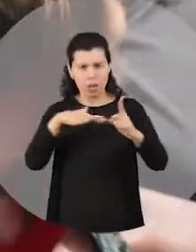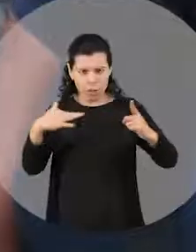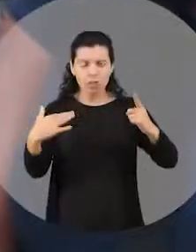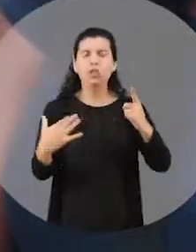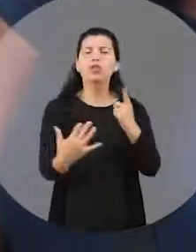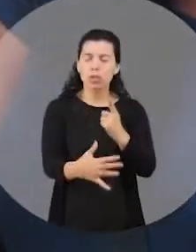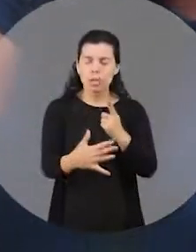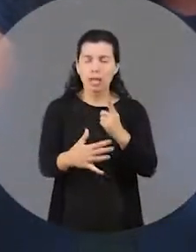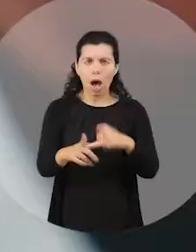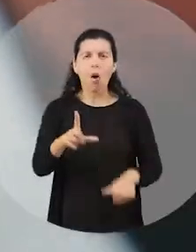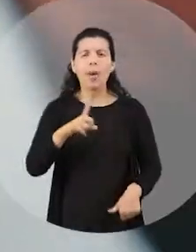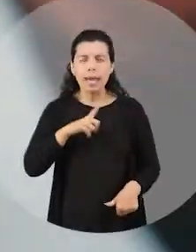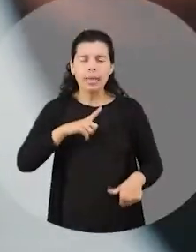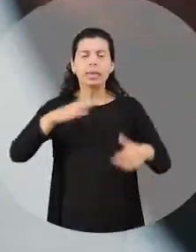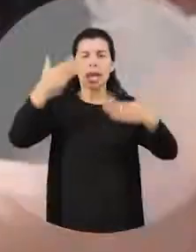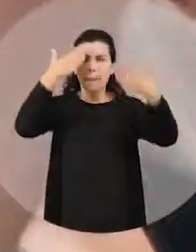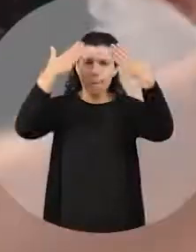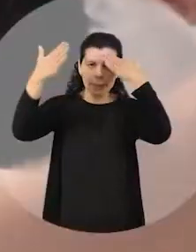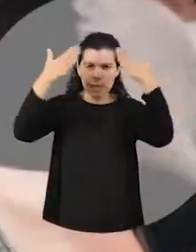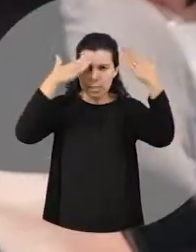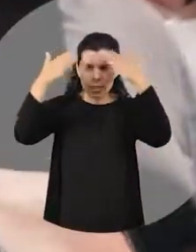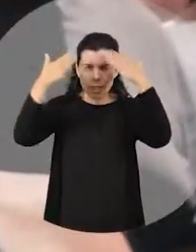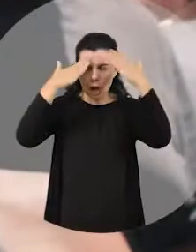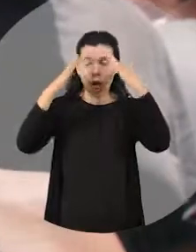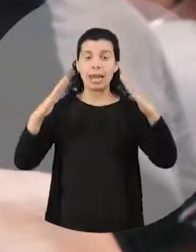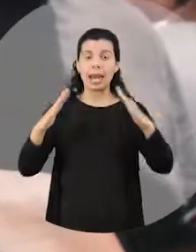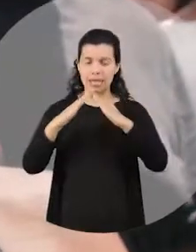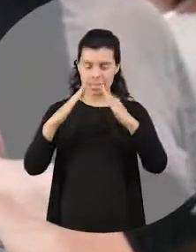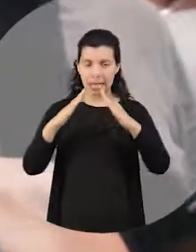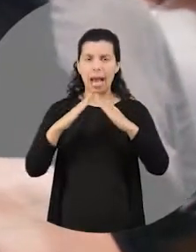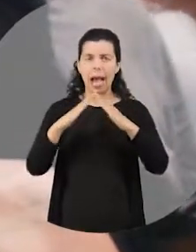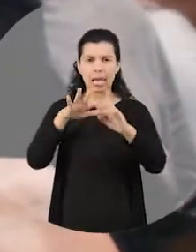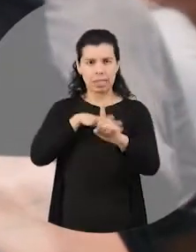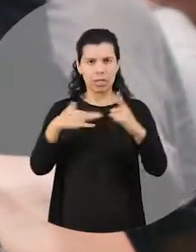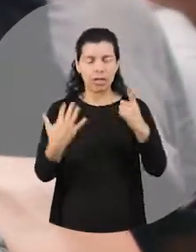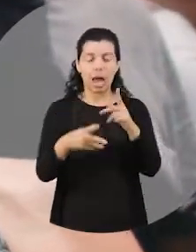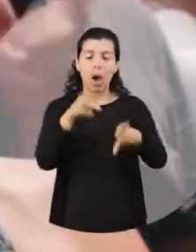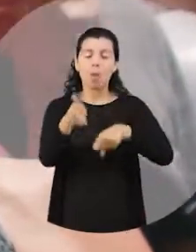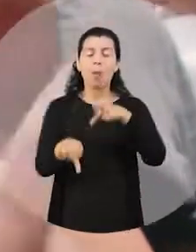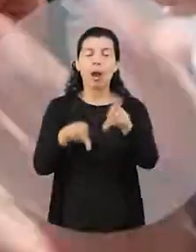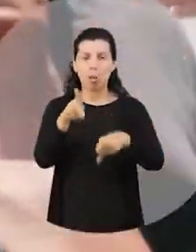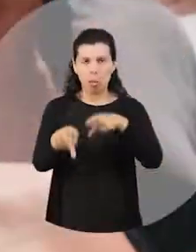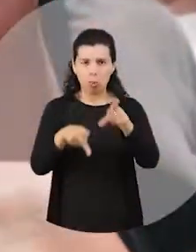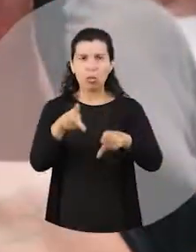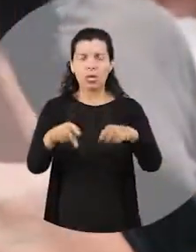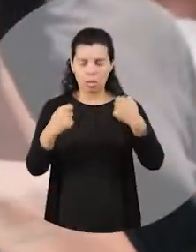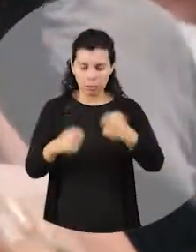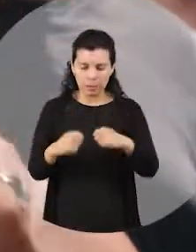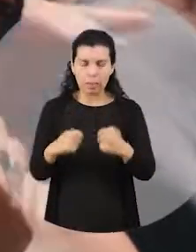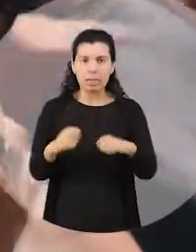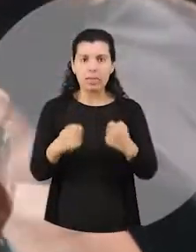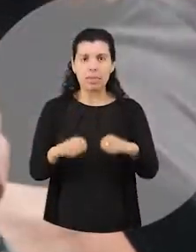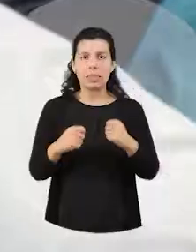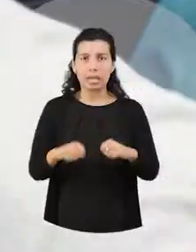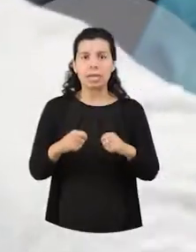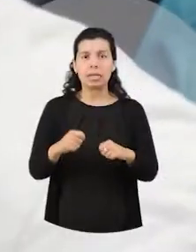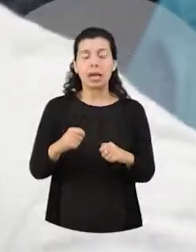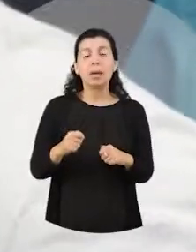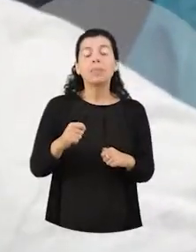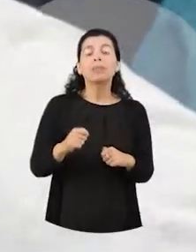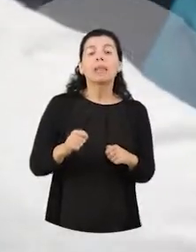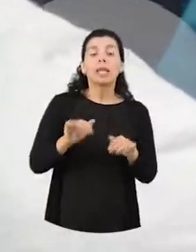sociais de assistentes sociais e psicólogos nas causas solidárias para atender a população e